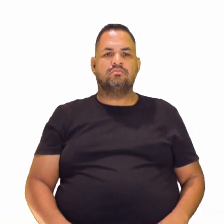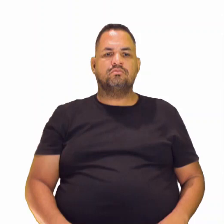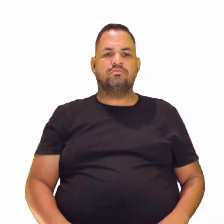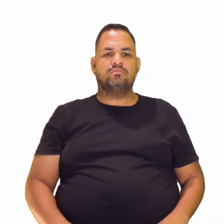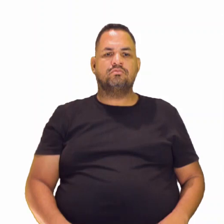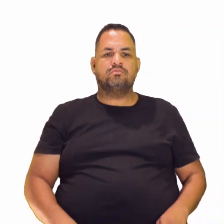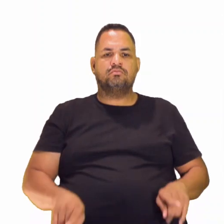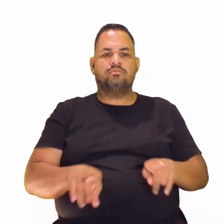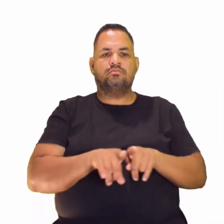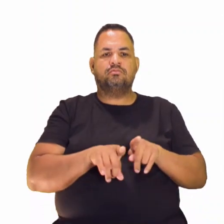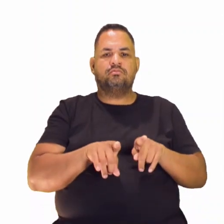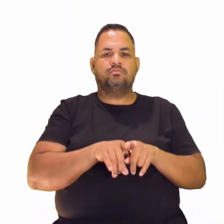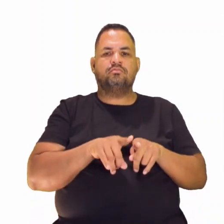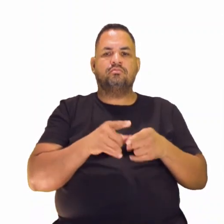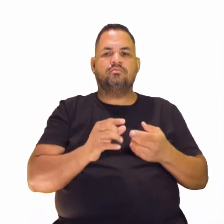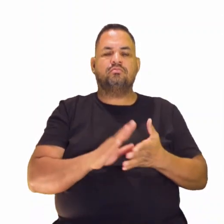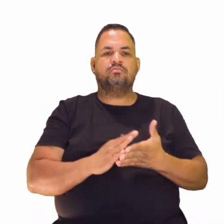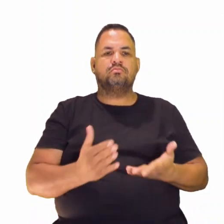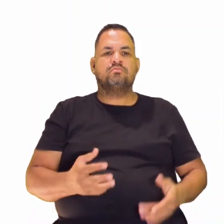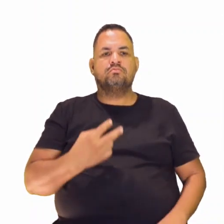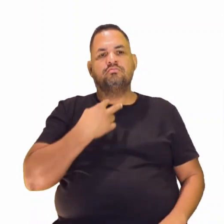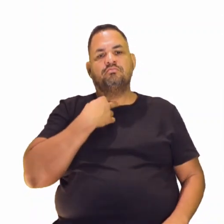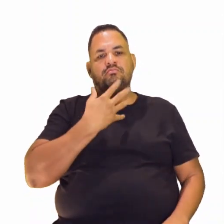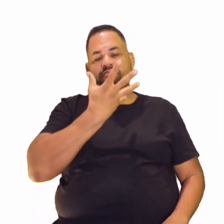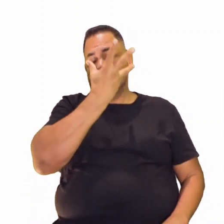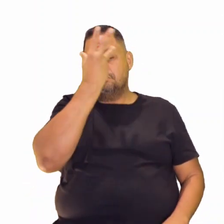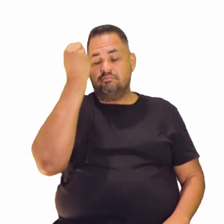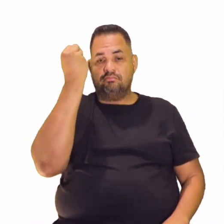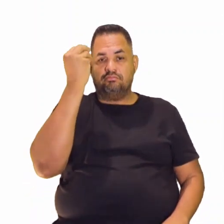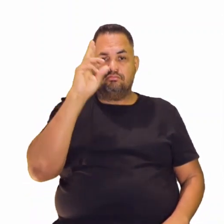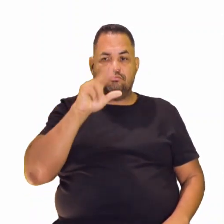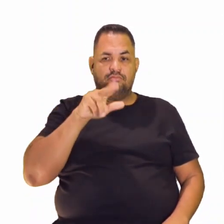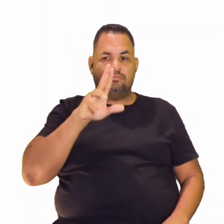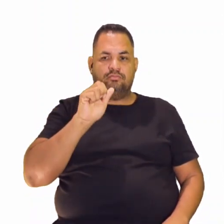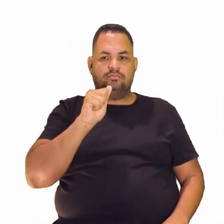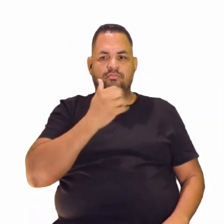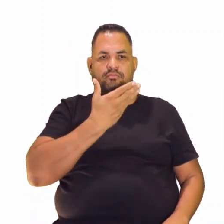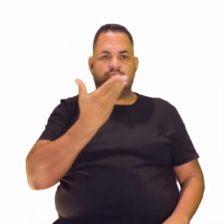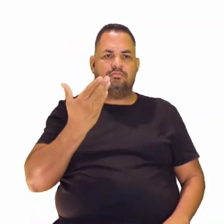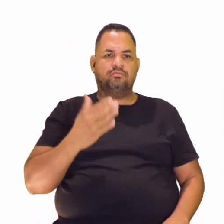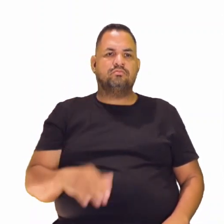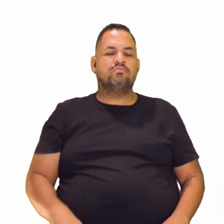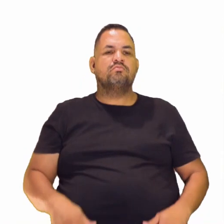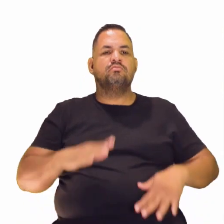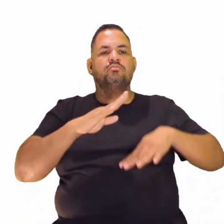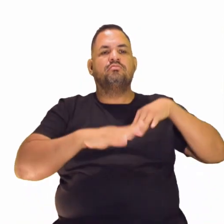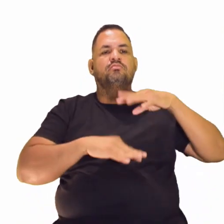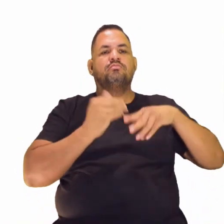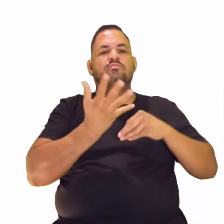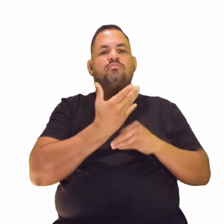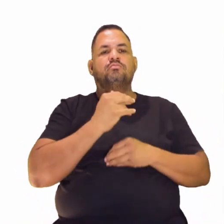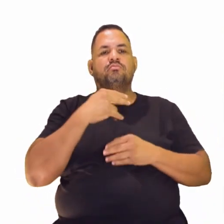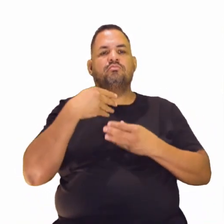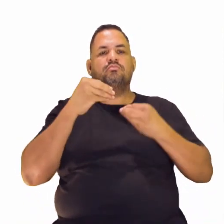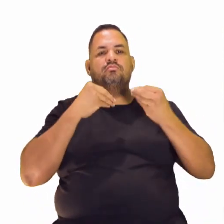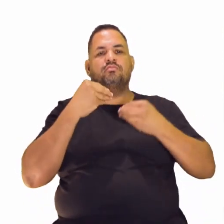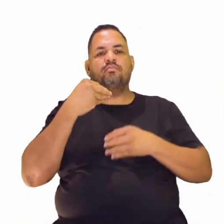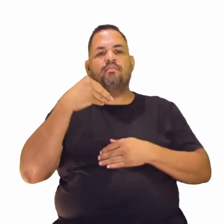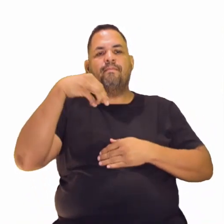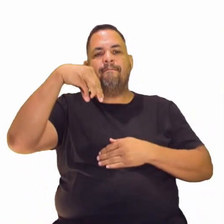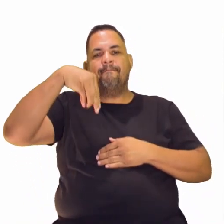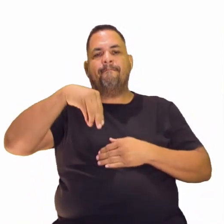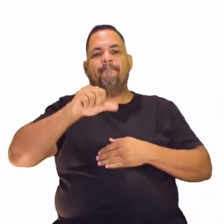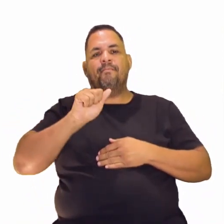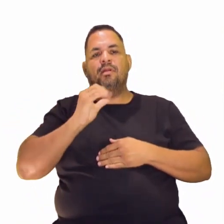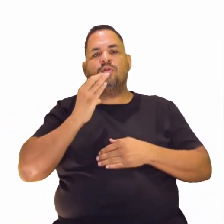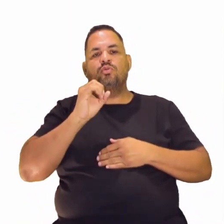Então, também, não podemos esquecer jamais da nossa artista plástica Makushi